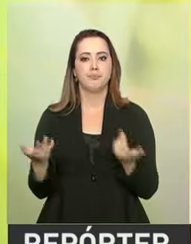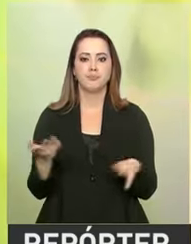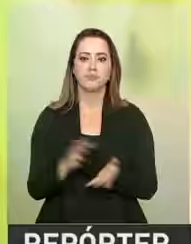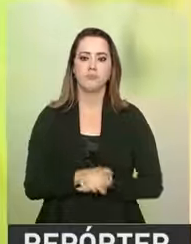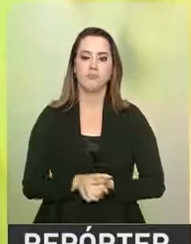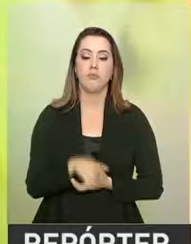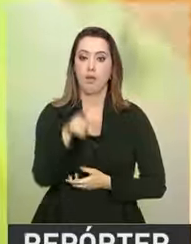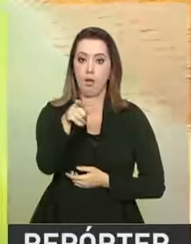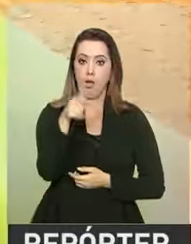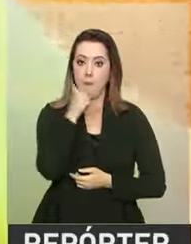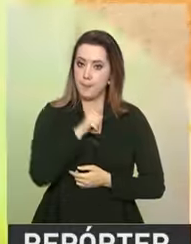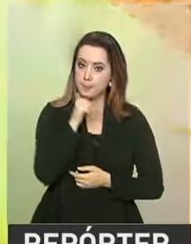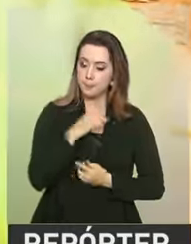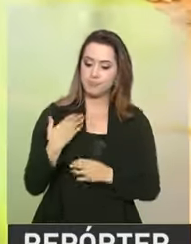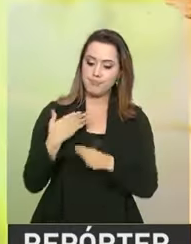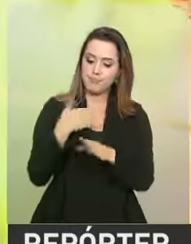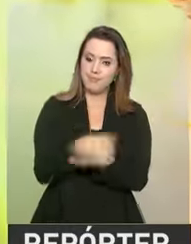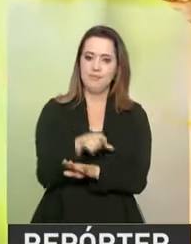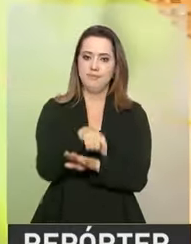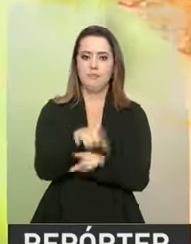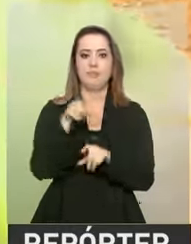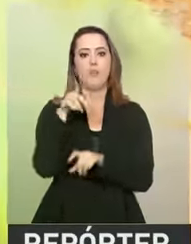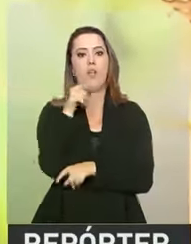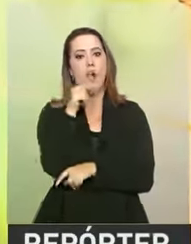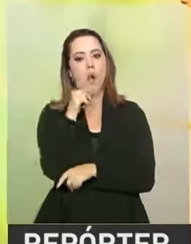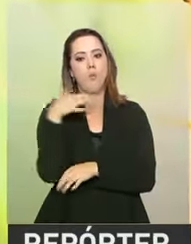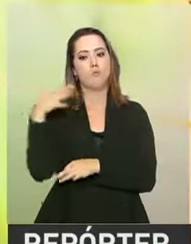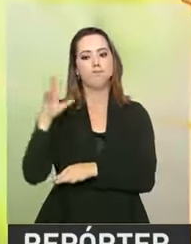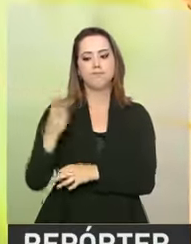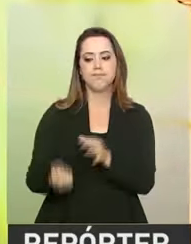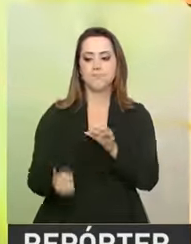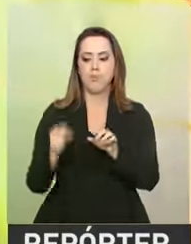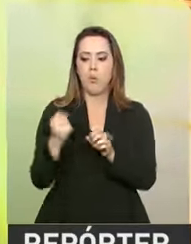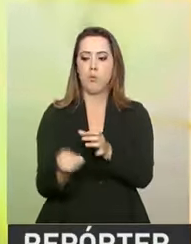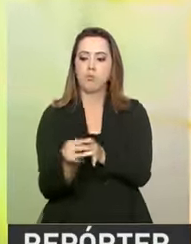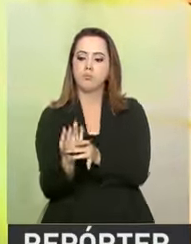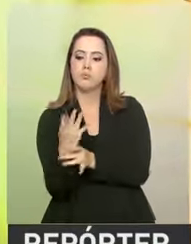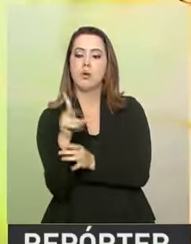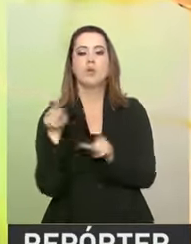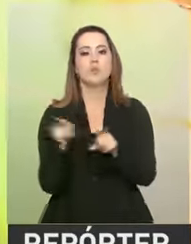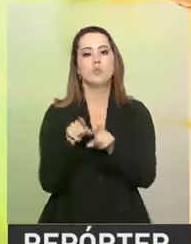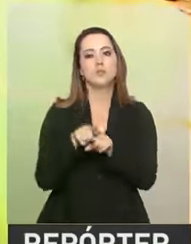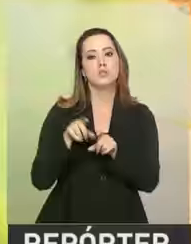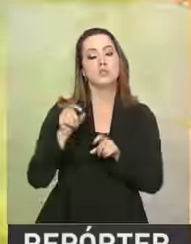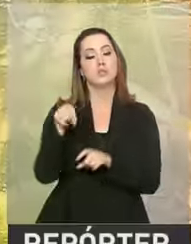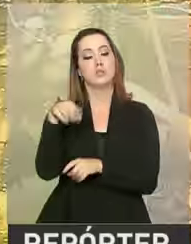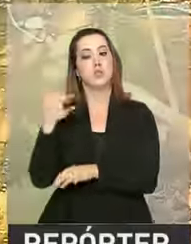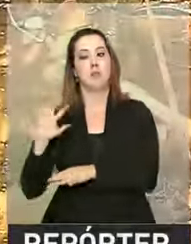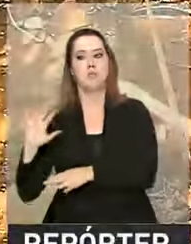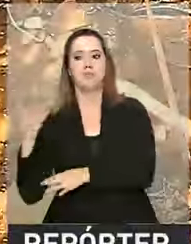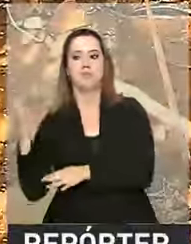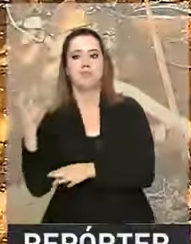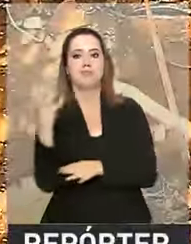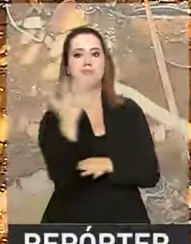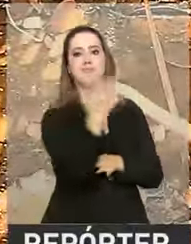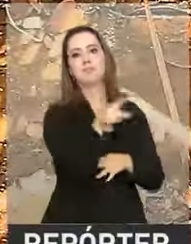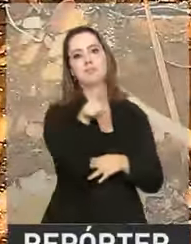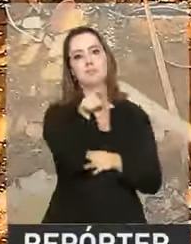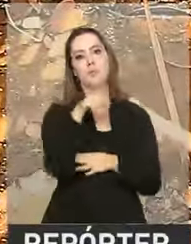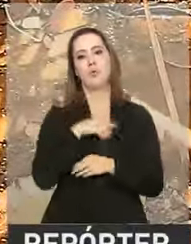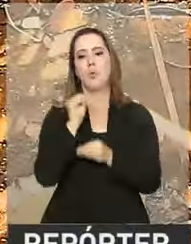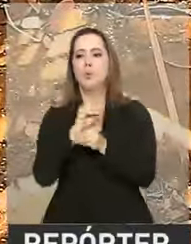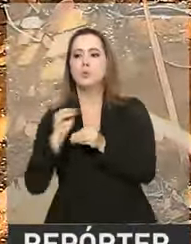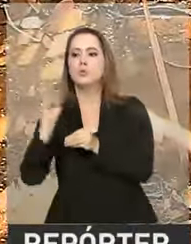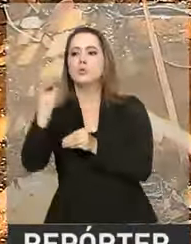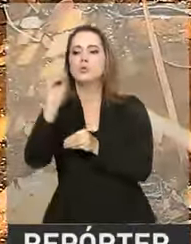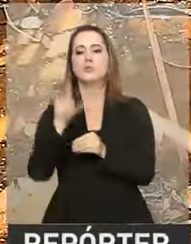Para Fátima, que além de participar do Produtor de Água, também desenvolve um projeto de agrofloresta, preservar o meio ambiente é